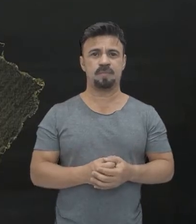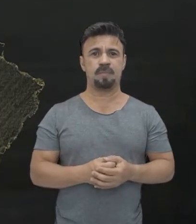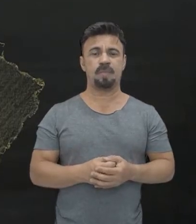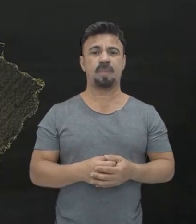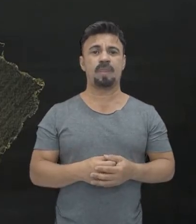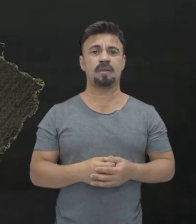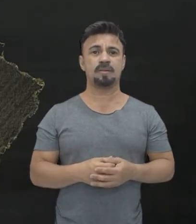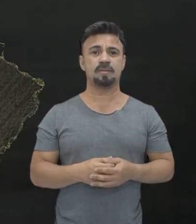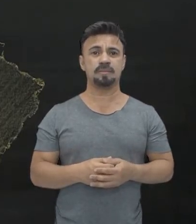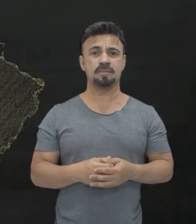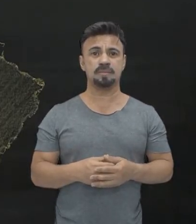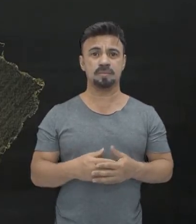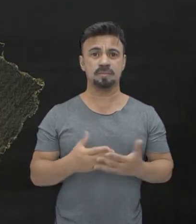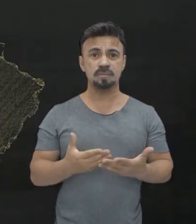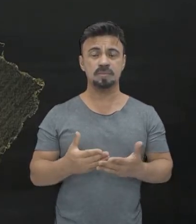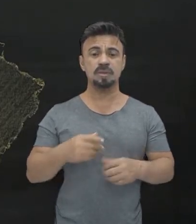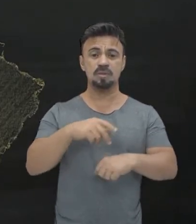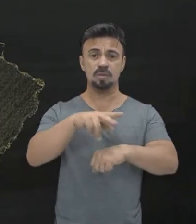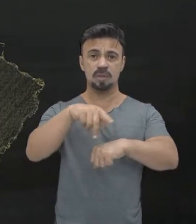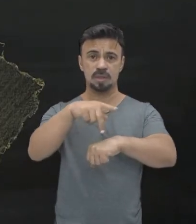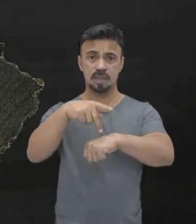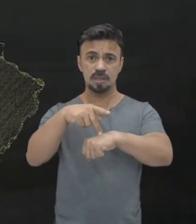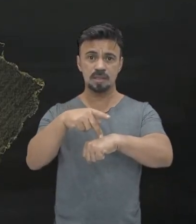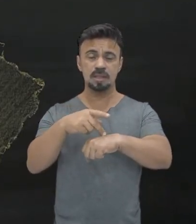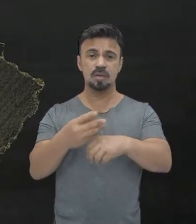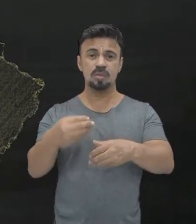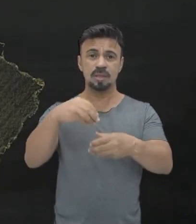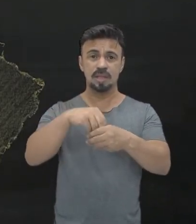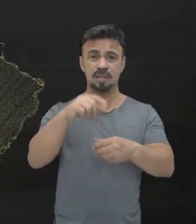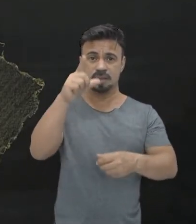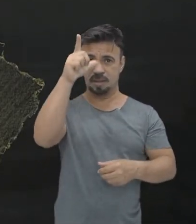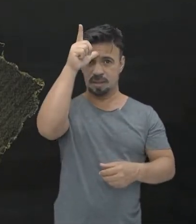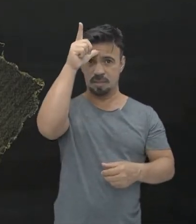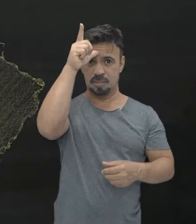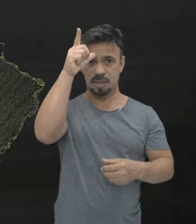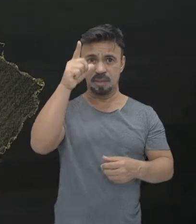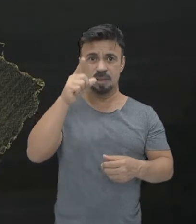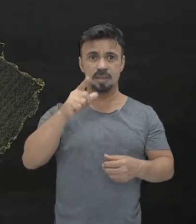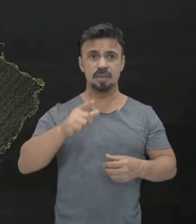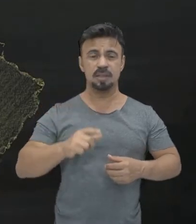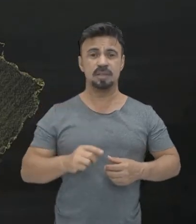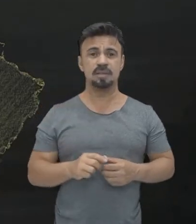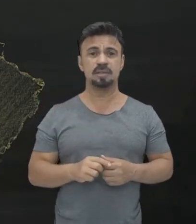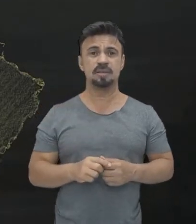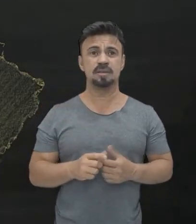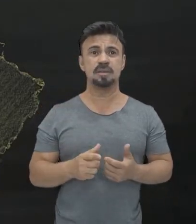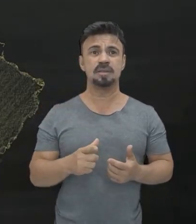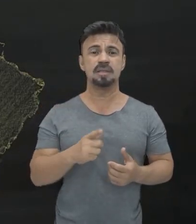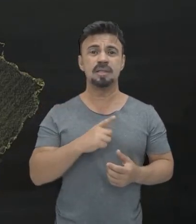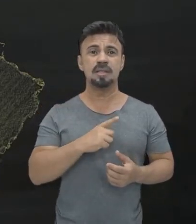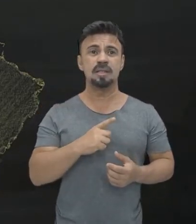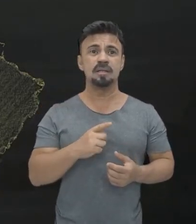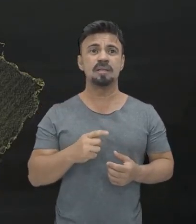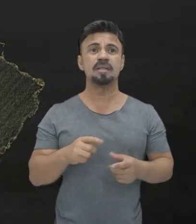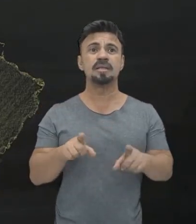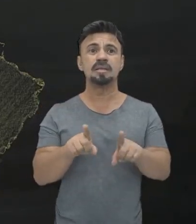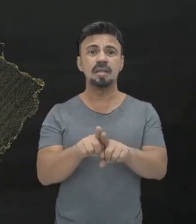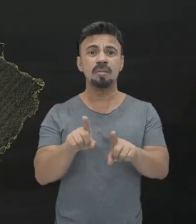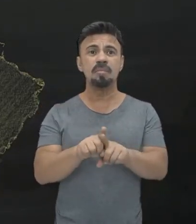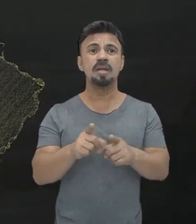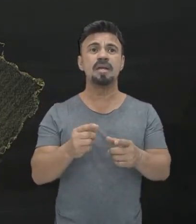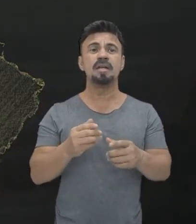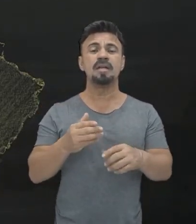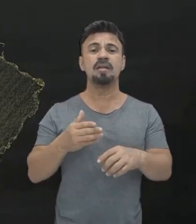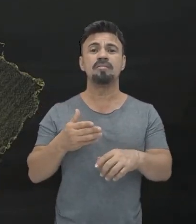então, uma nação dentro da Alemanha que não simplesmente ali estavam, também fazia